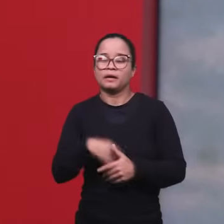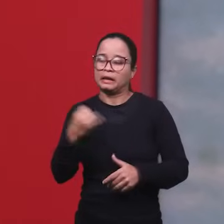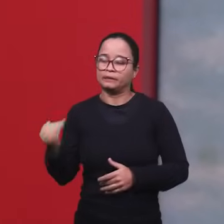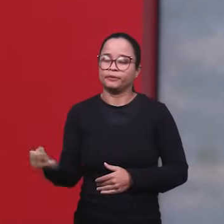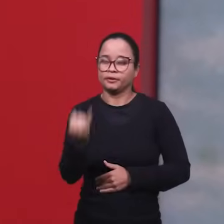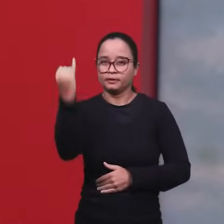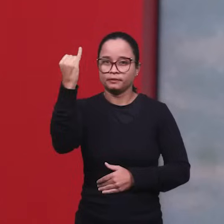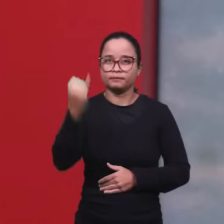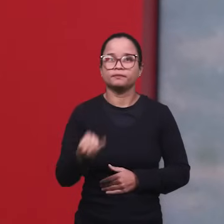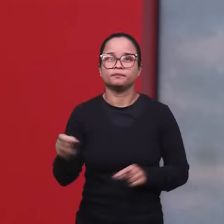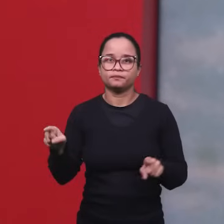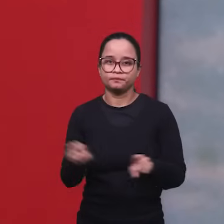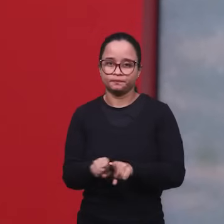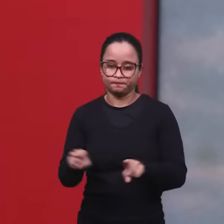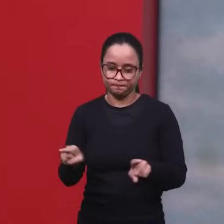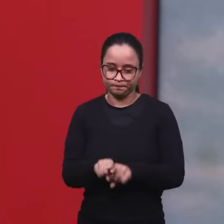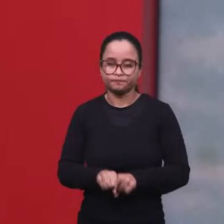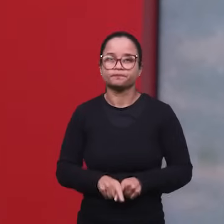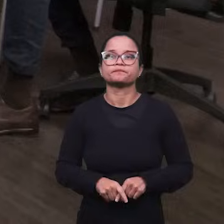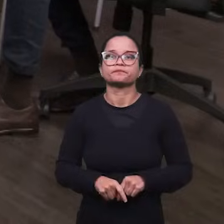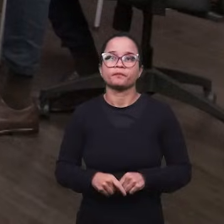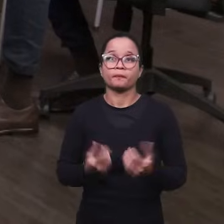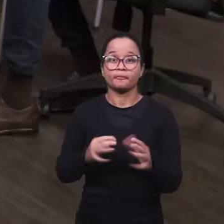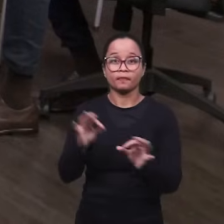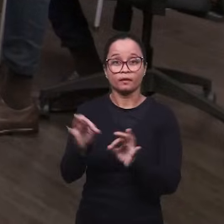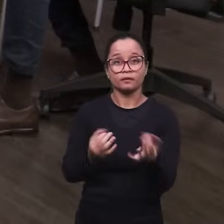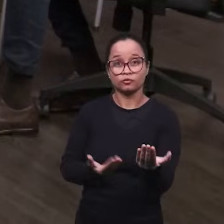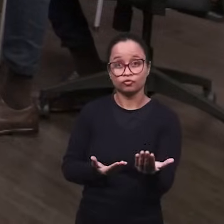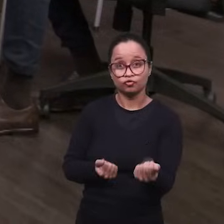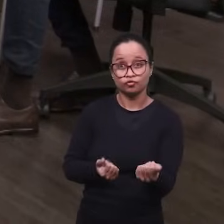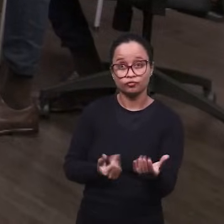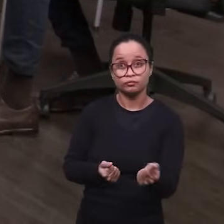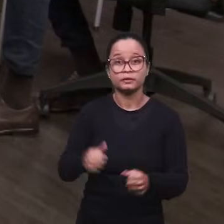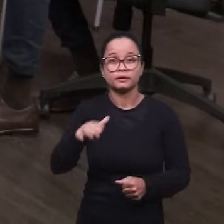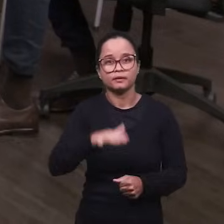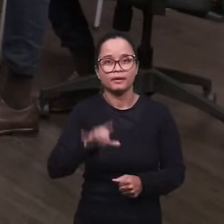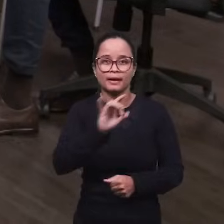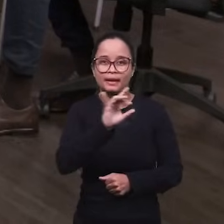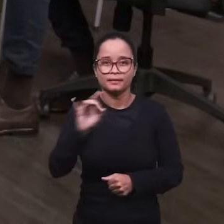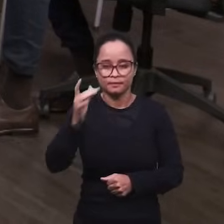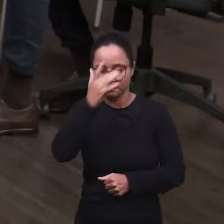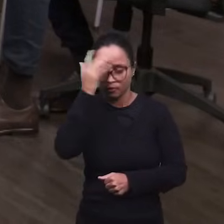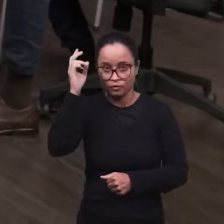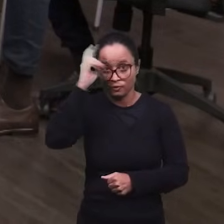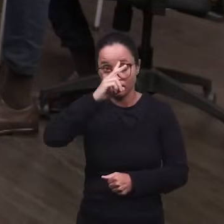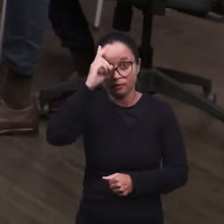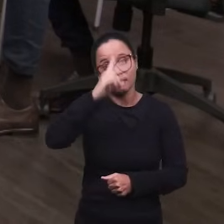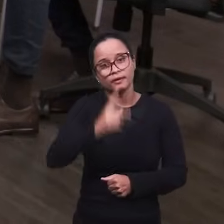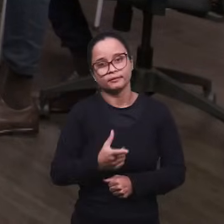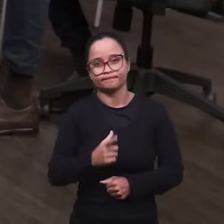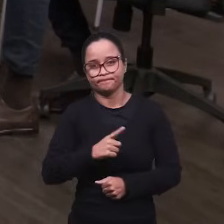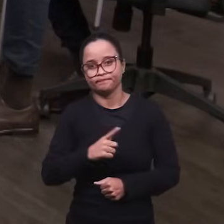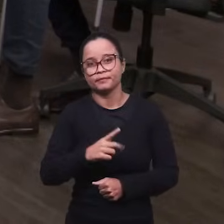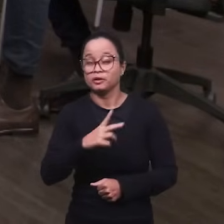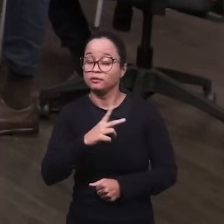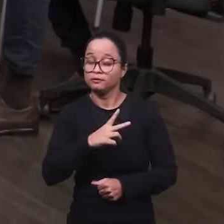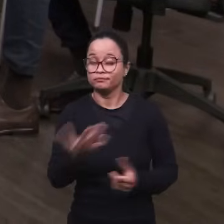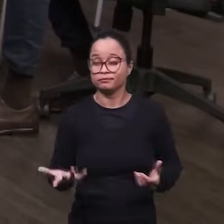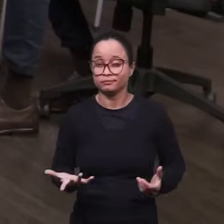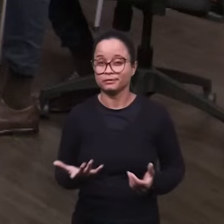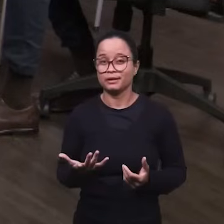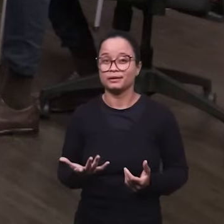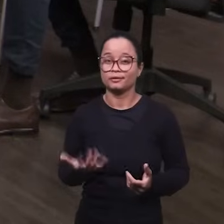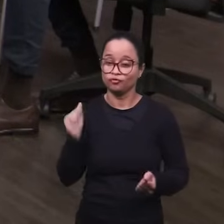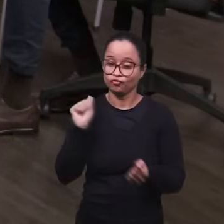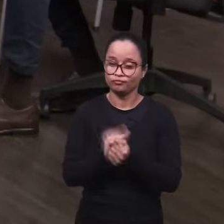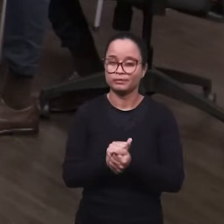assim, a importância também do planejamento do jovem, porque a gente está num contexto que cada pessoa tem uma história, né? E carrega uma história